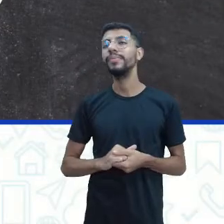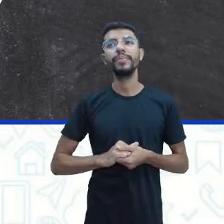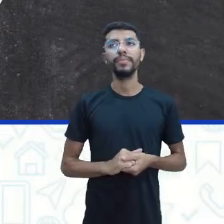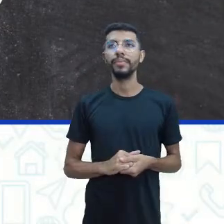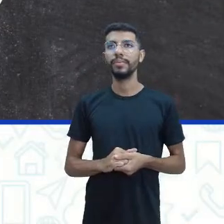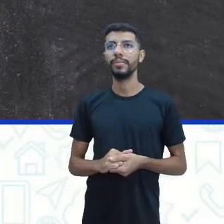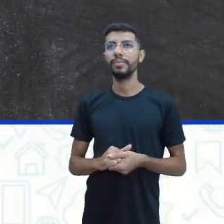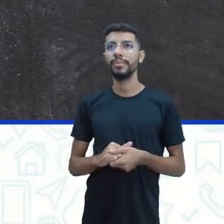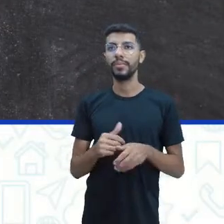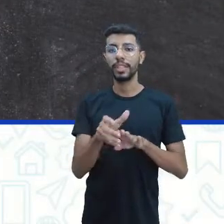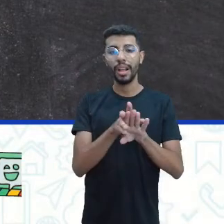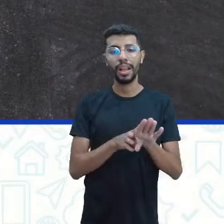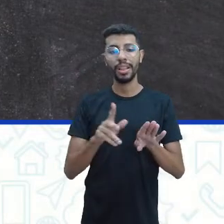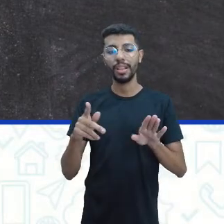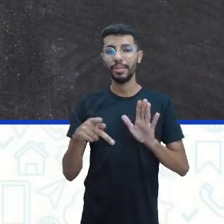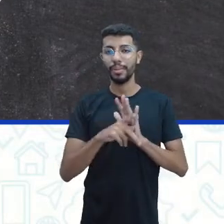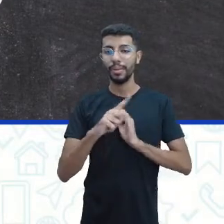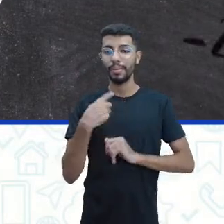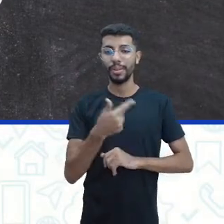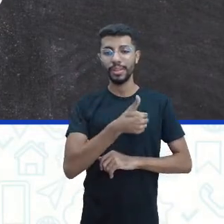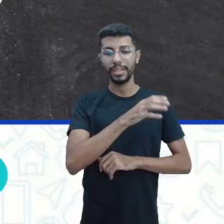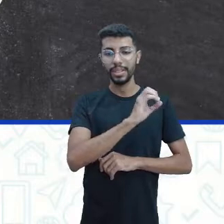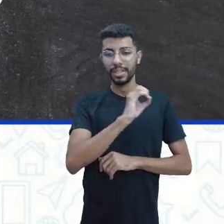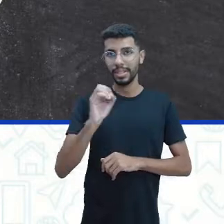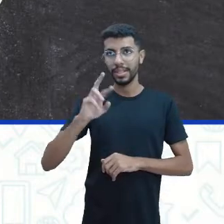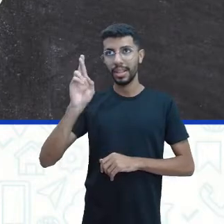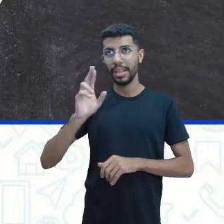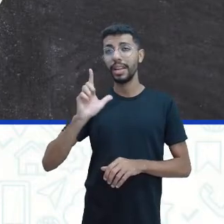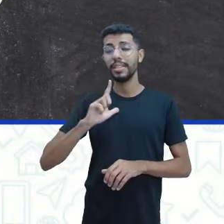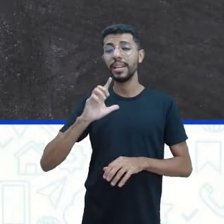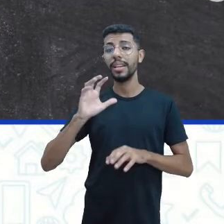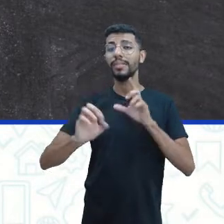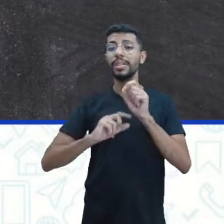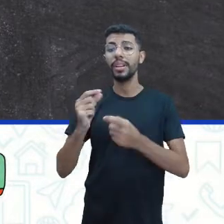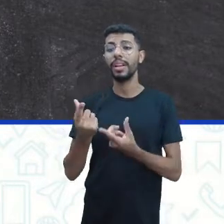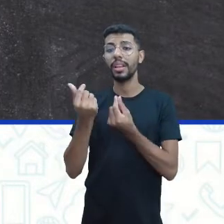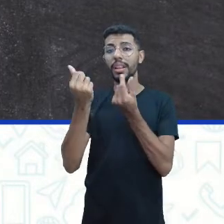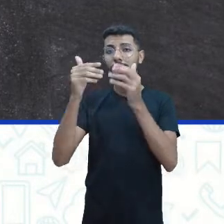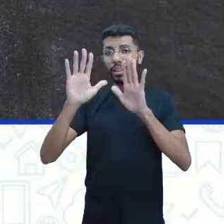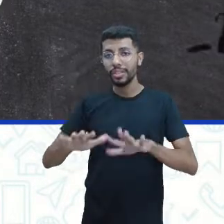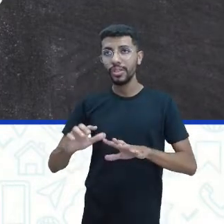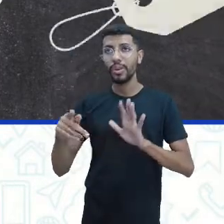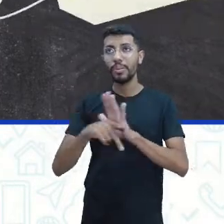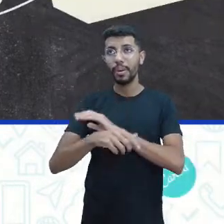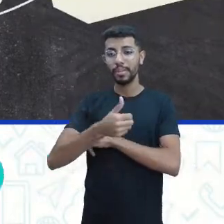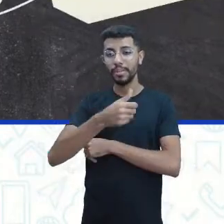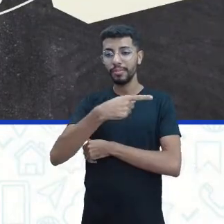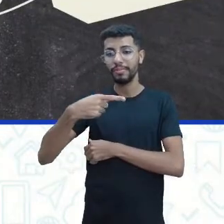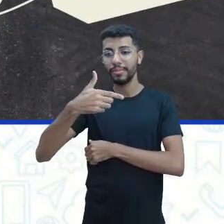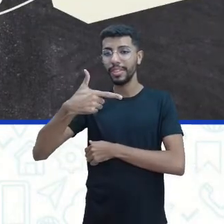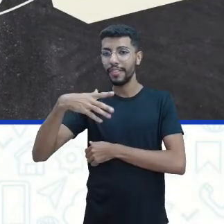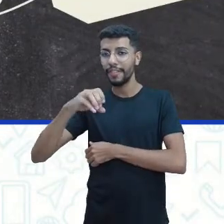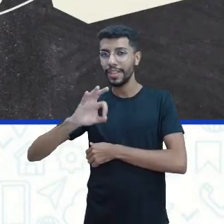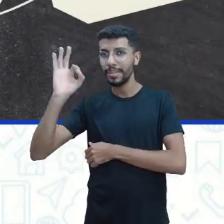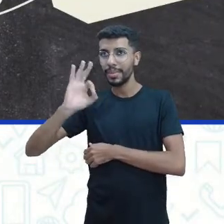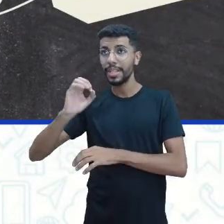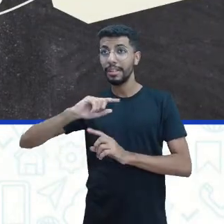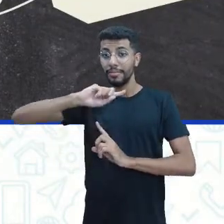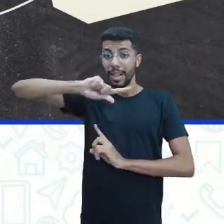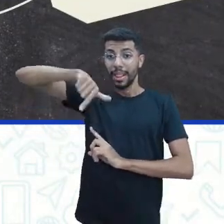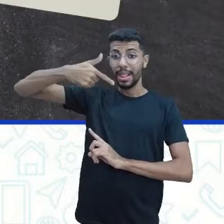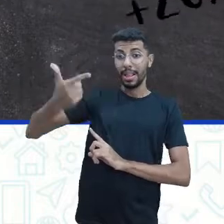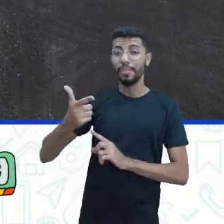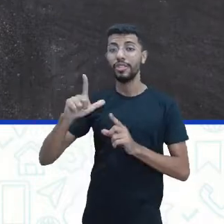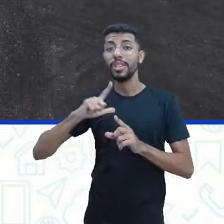O nosso tênis R$100, a gente teve o desconto de 20%, depois a gente vai ter o acréscimo